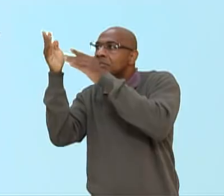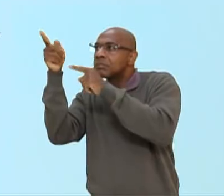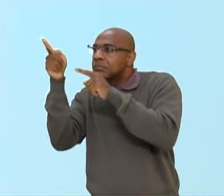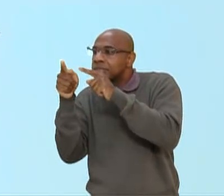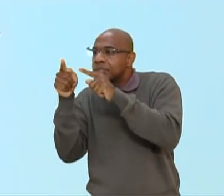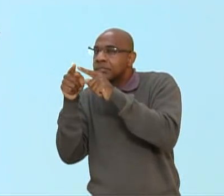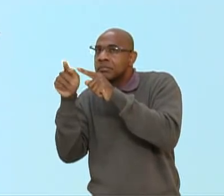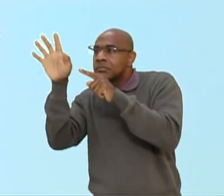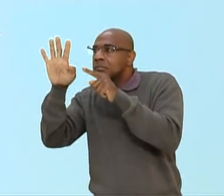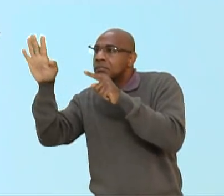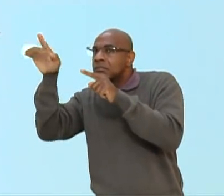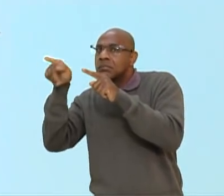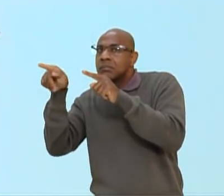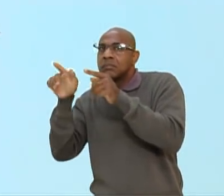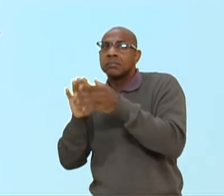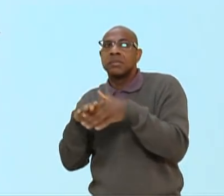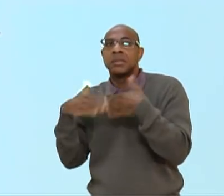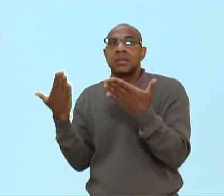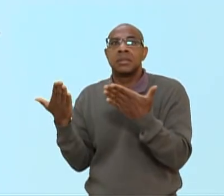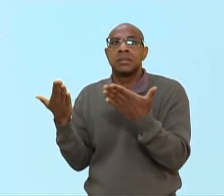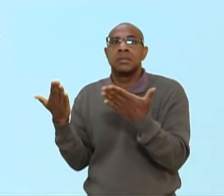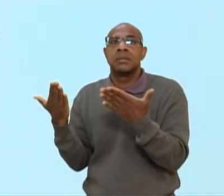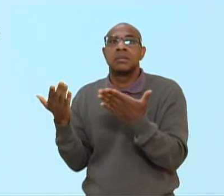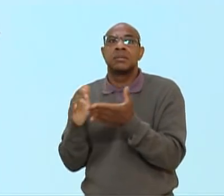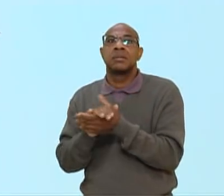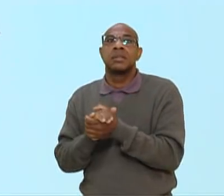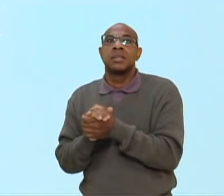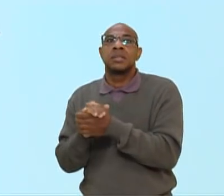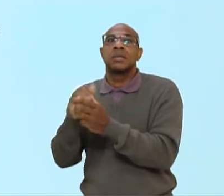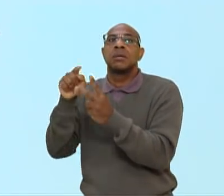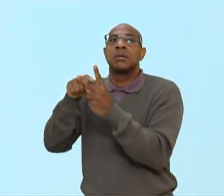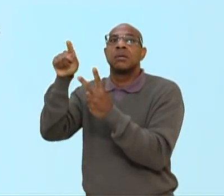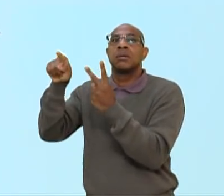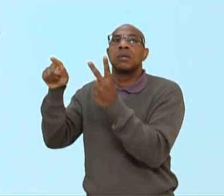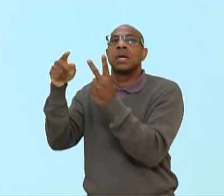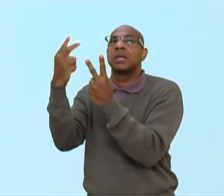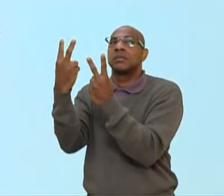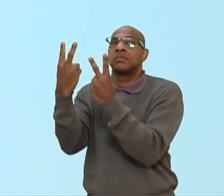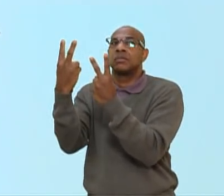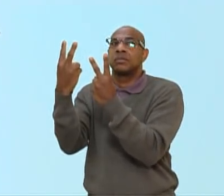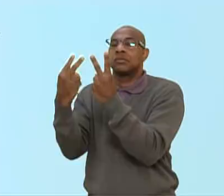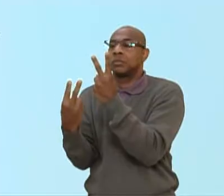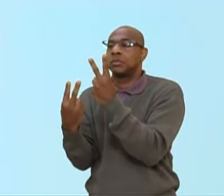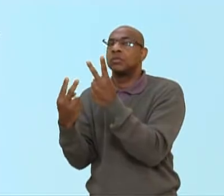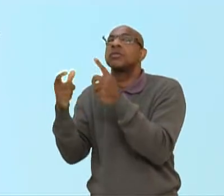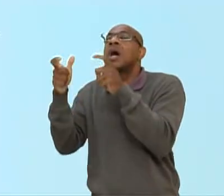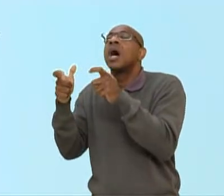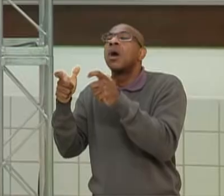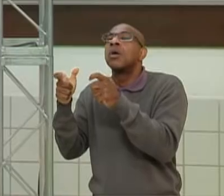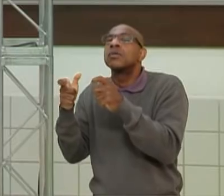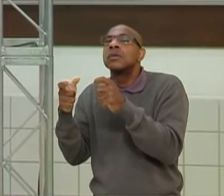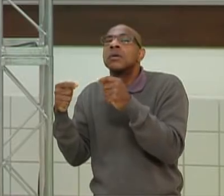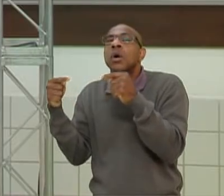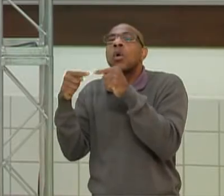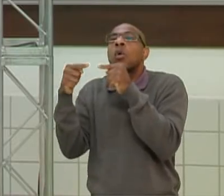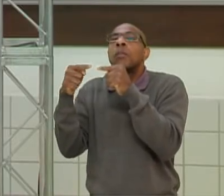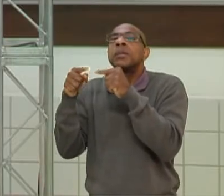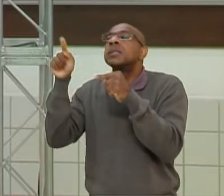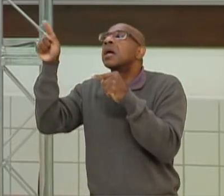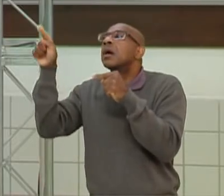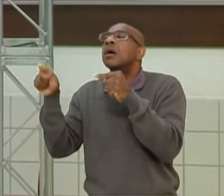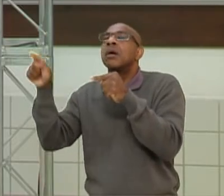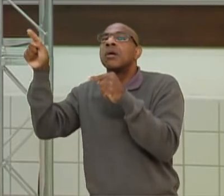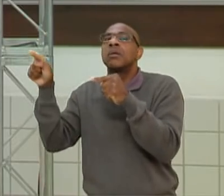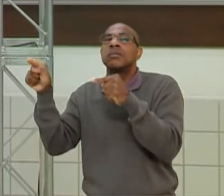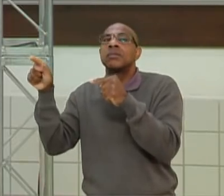2 sobre 2 vai ser exatamente no 45 graus. Ou seja,